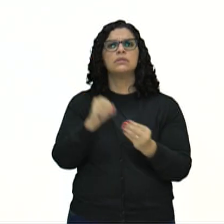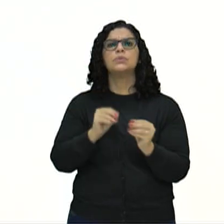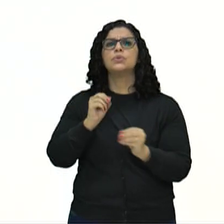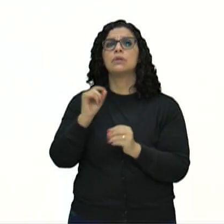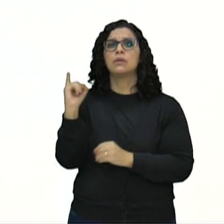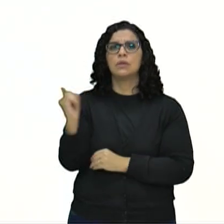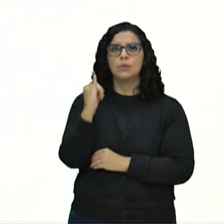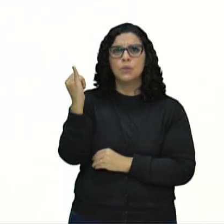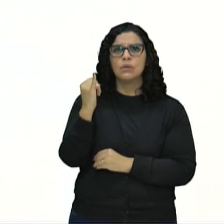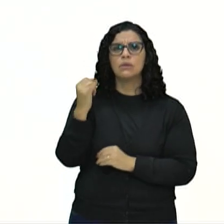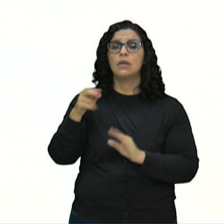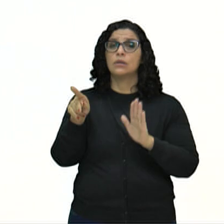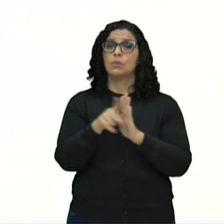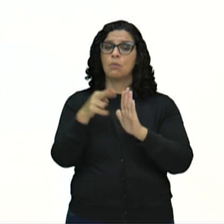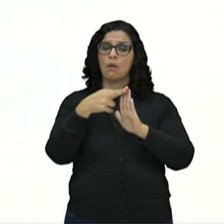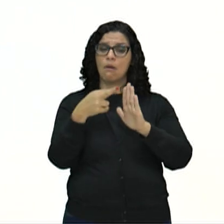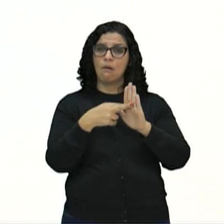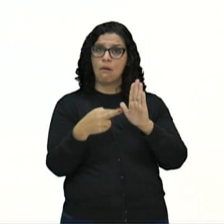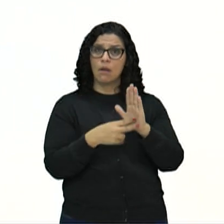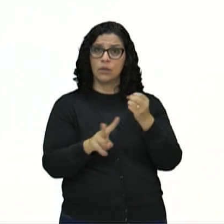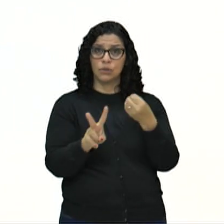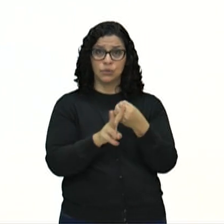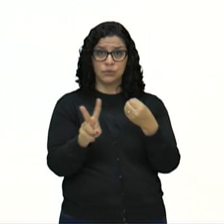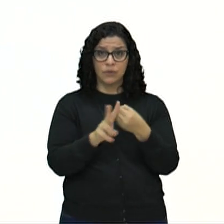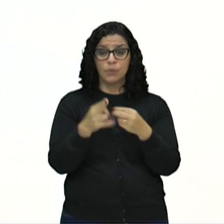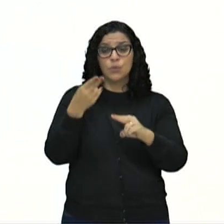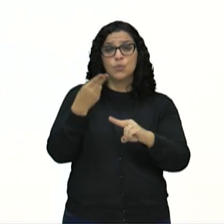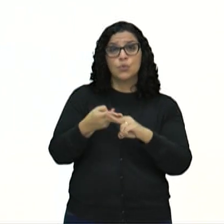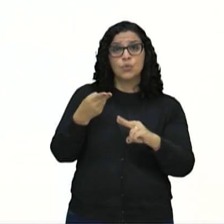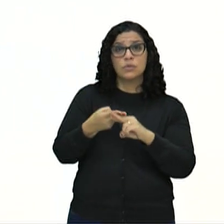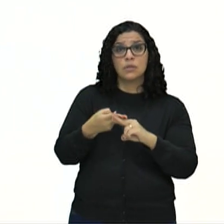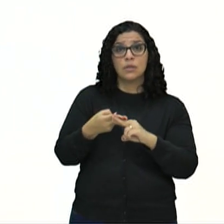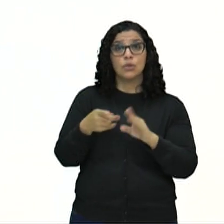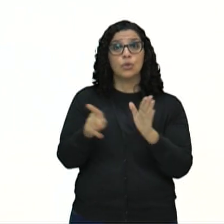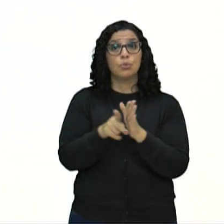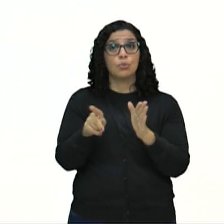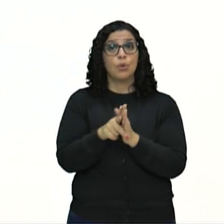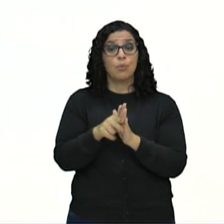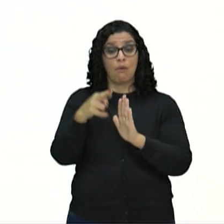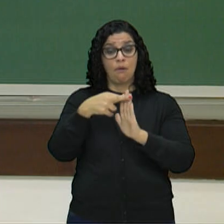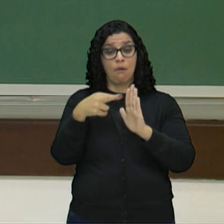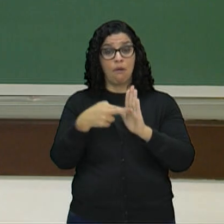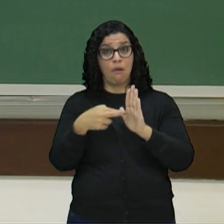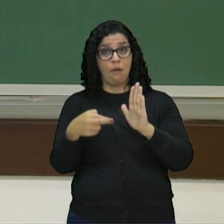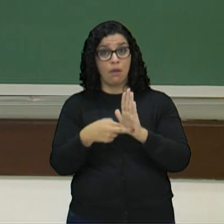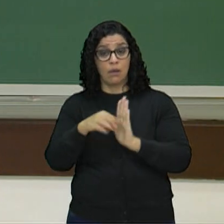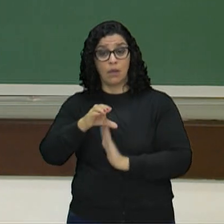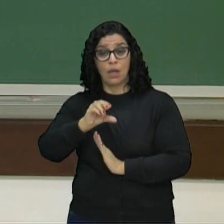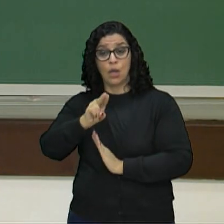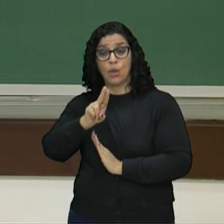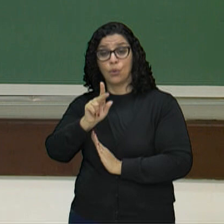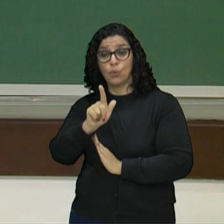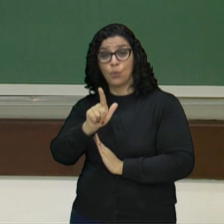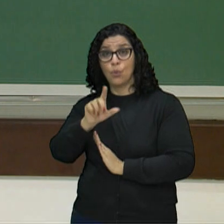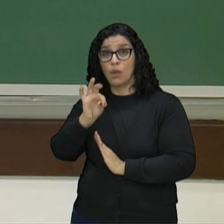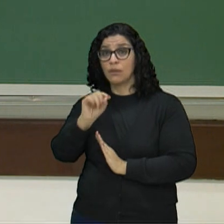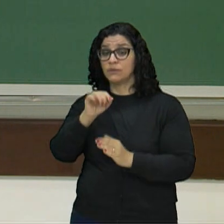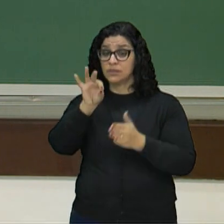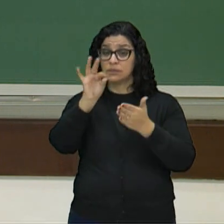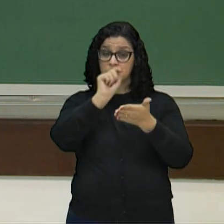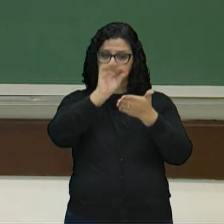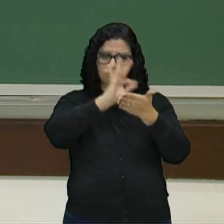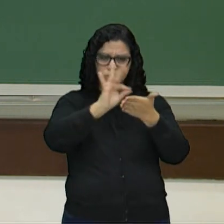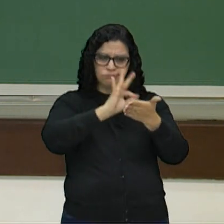compreendemos a importância da regência verbal no uso da norma culta, ou seja, para que vocês produzam um